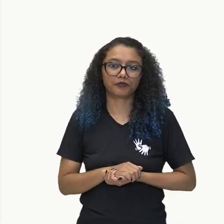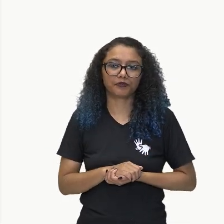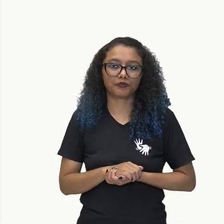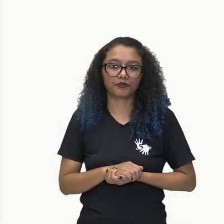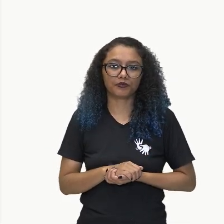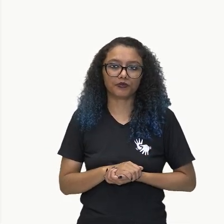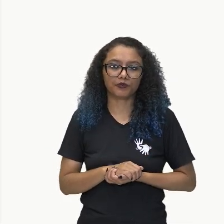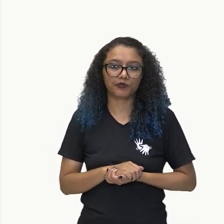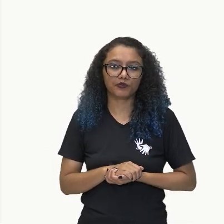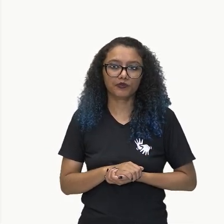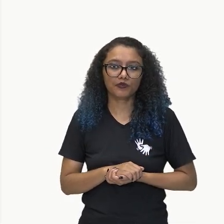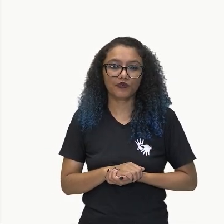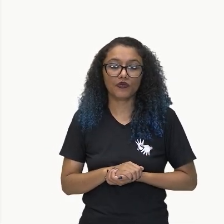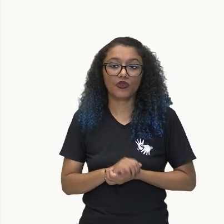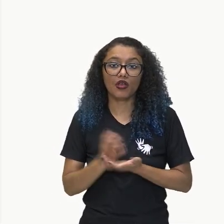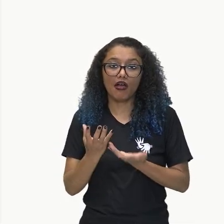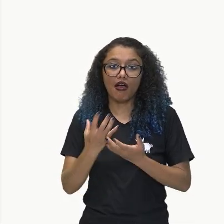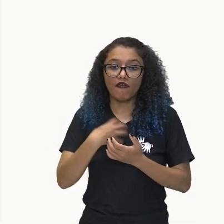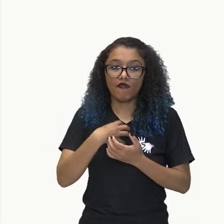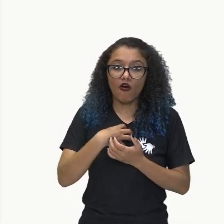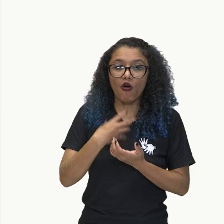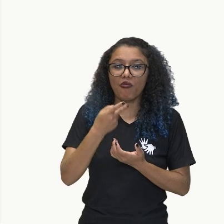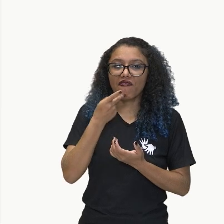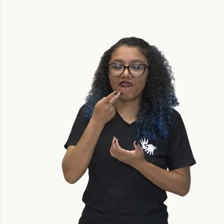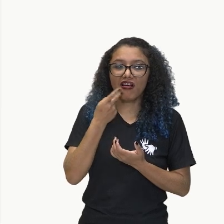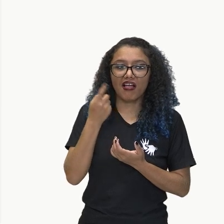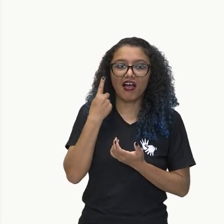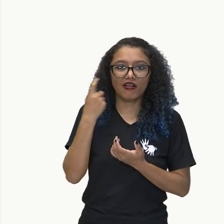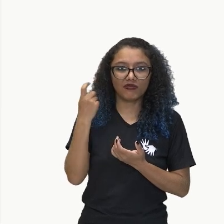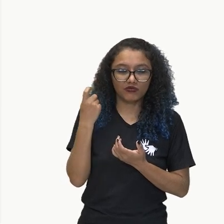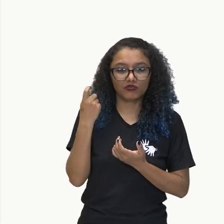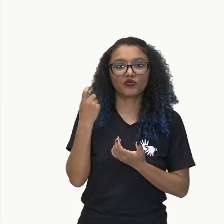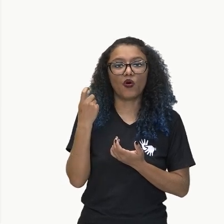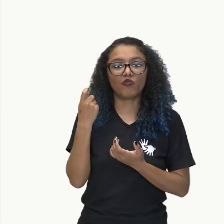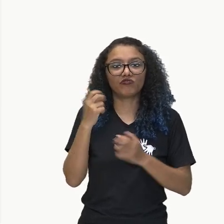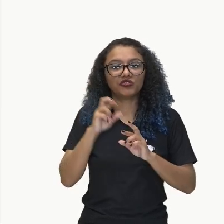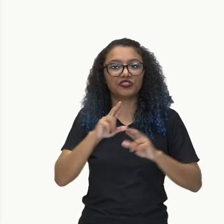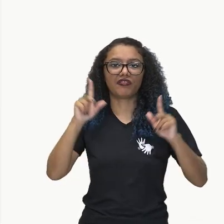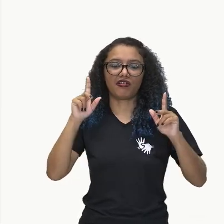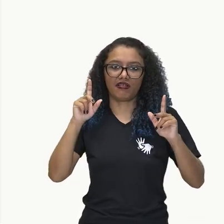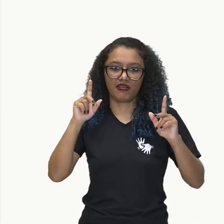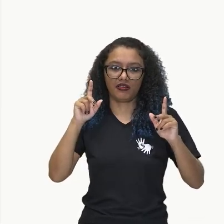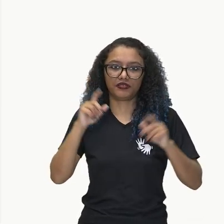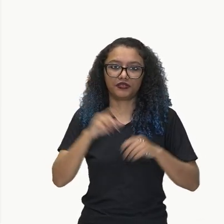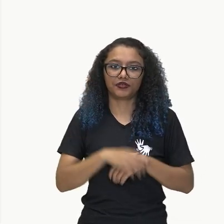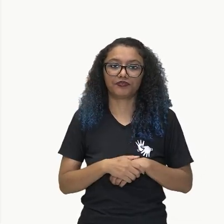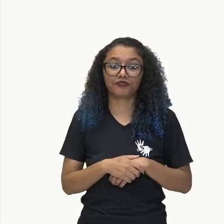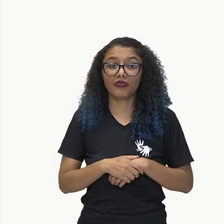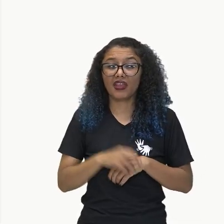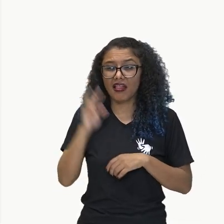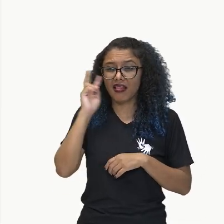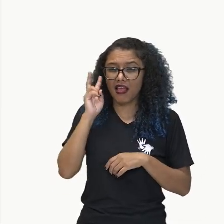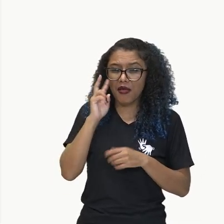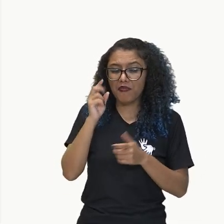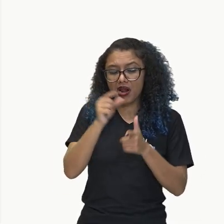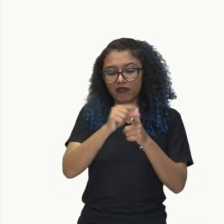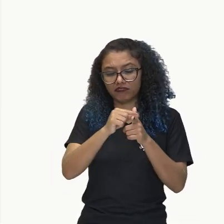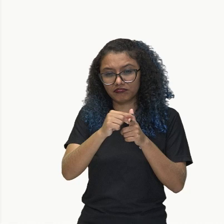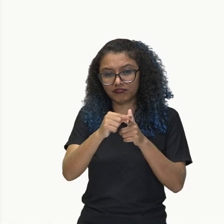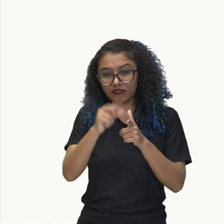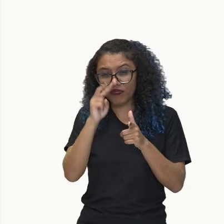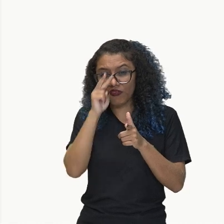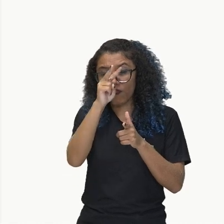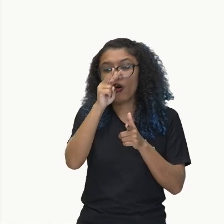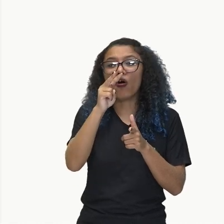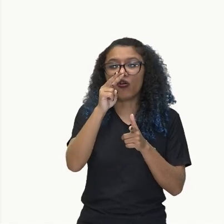tonicidade é diferente. Lembrando que sílaba tônica é aquela sílaba mais forte. Vocês lembram,